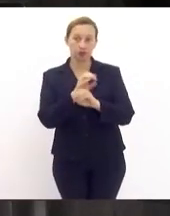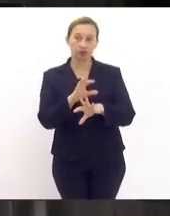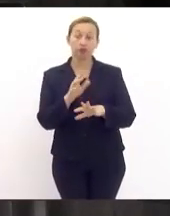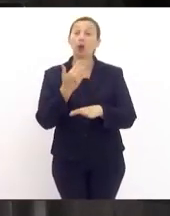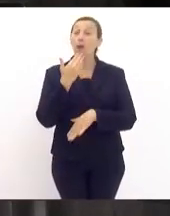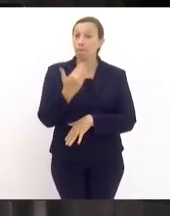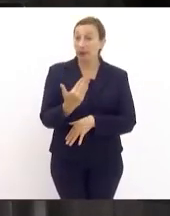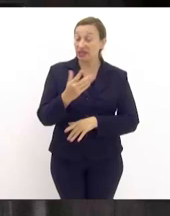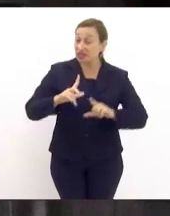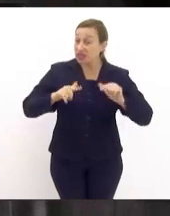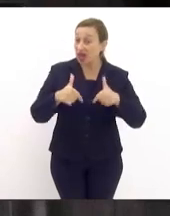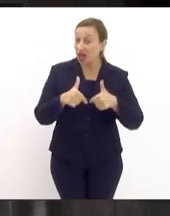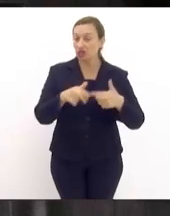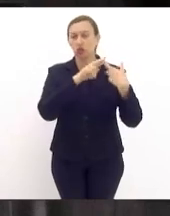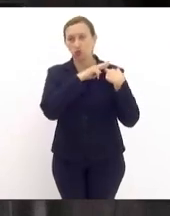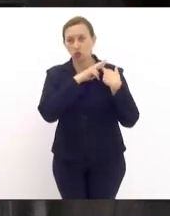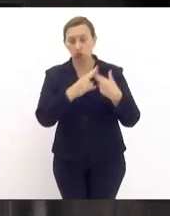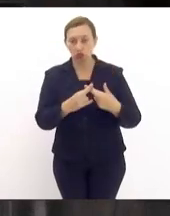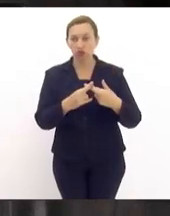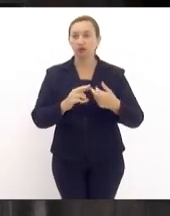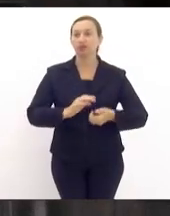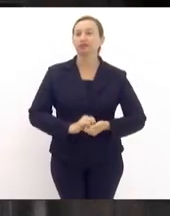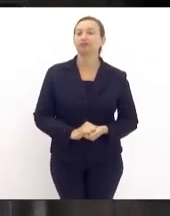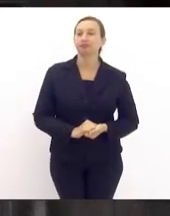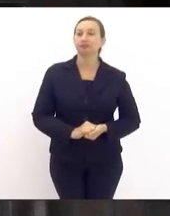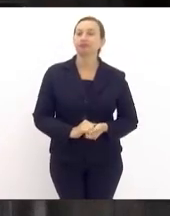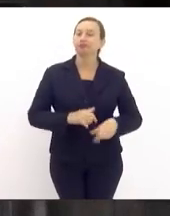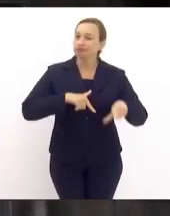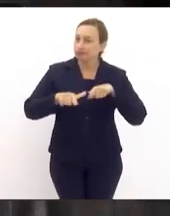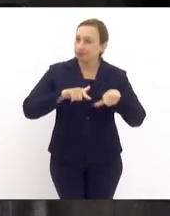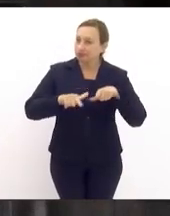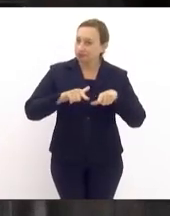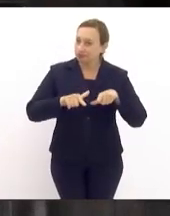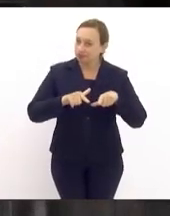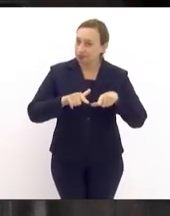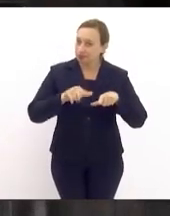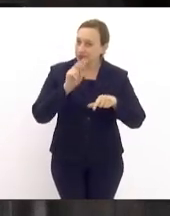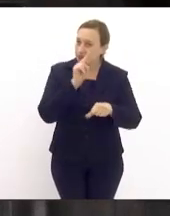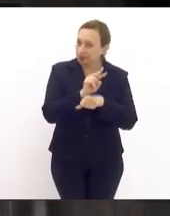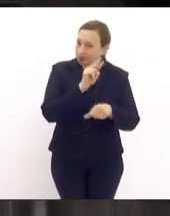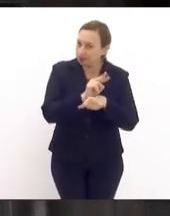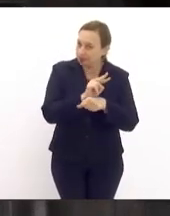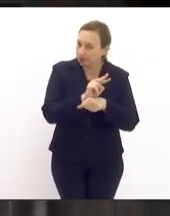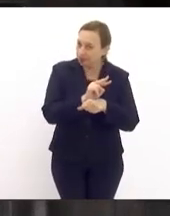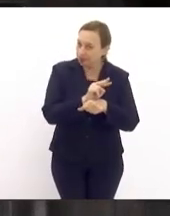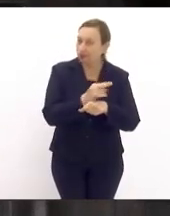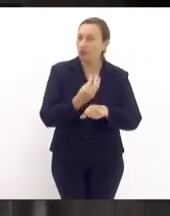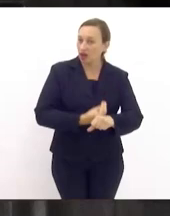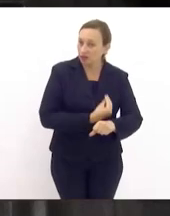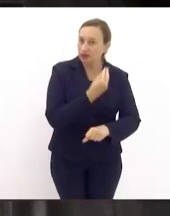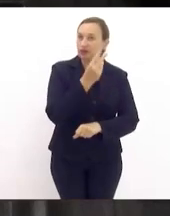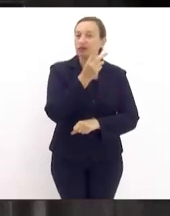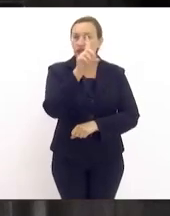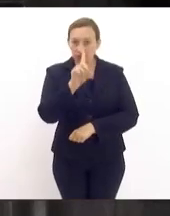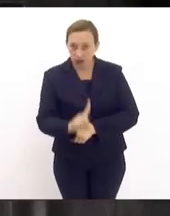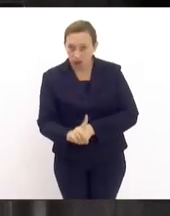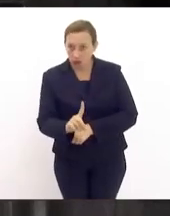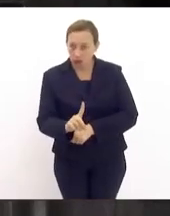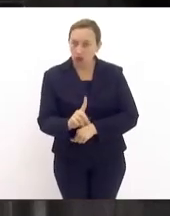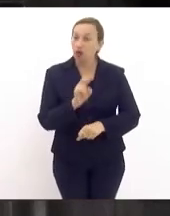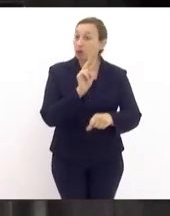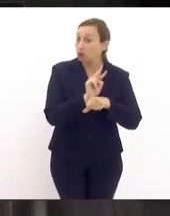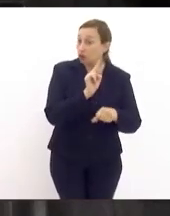peço que ela aja com responsabilidade e trabalhe para preservar a vida dessa diretora e